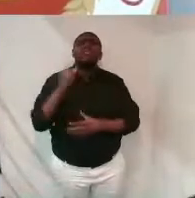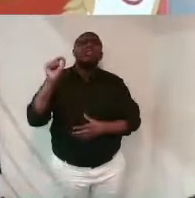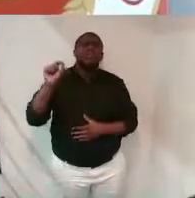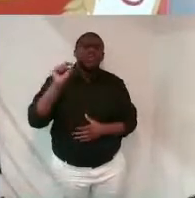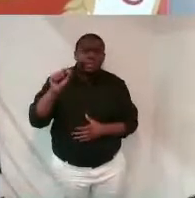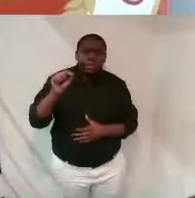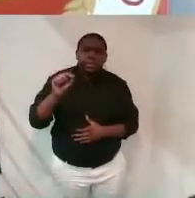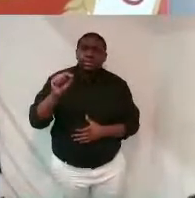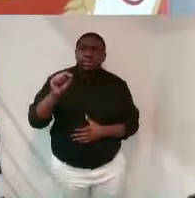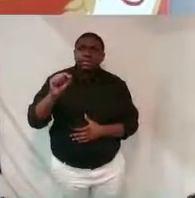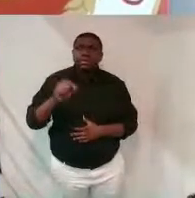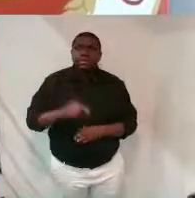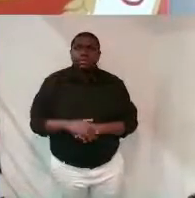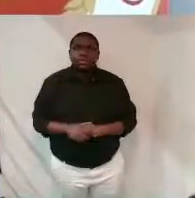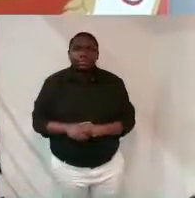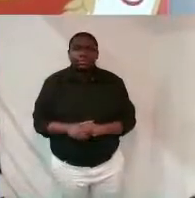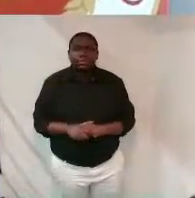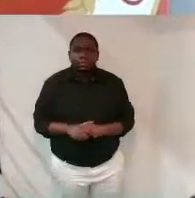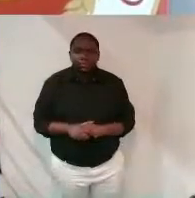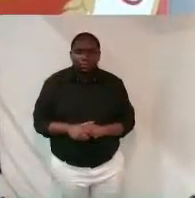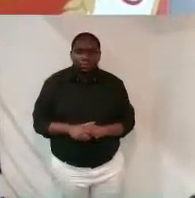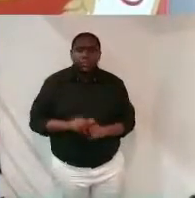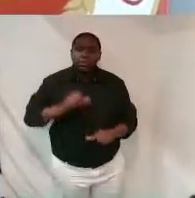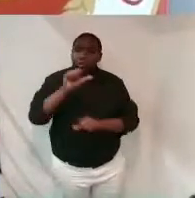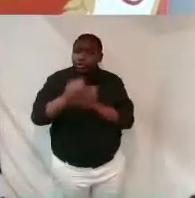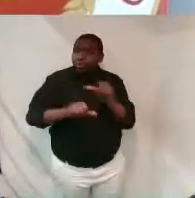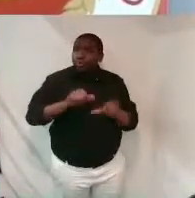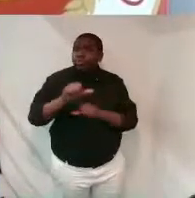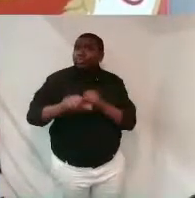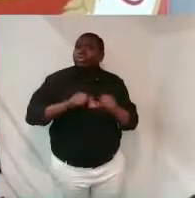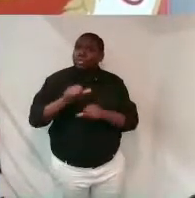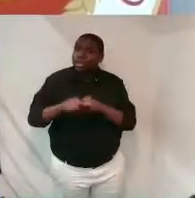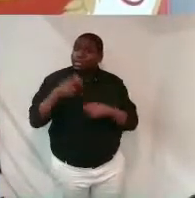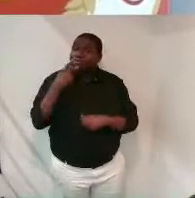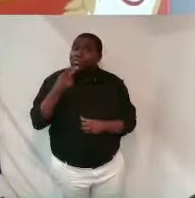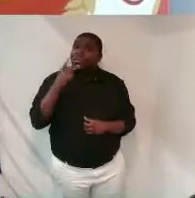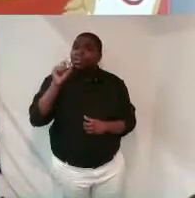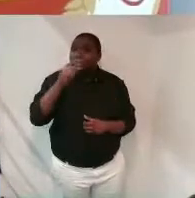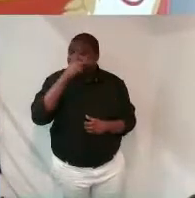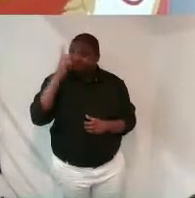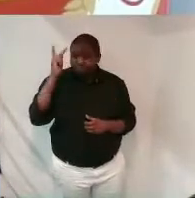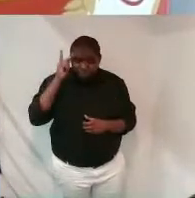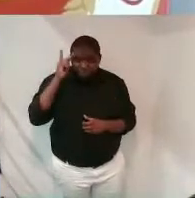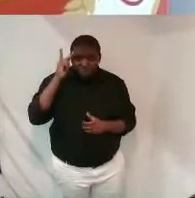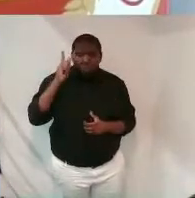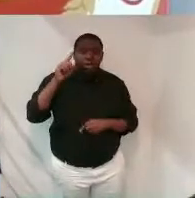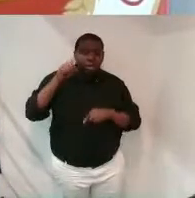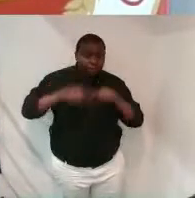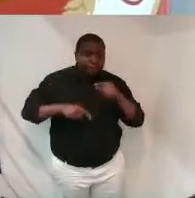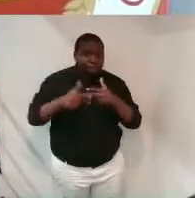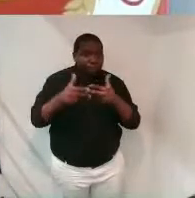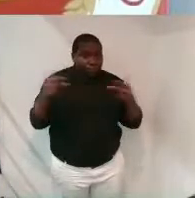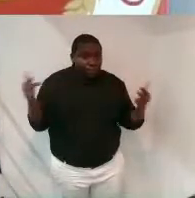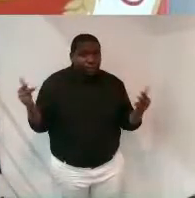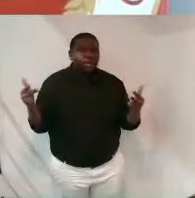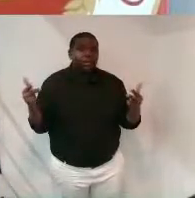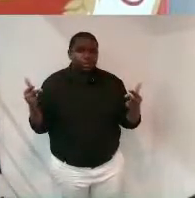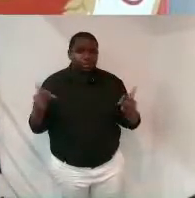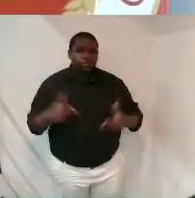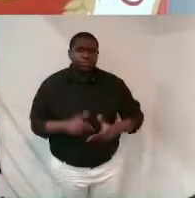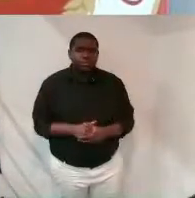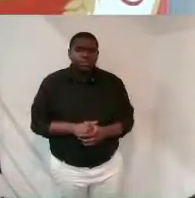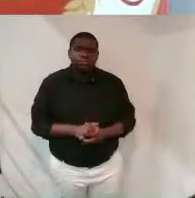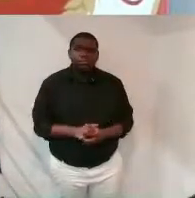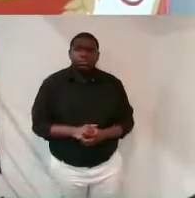uma reclassificação em que considera o catador como agente de reciclagem de materiais.